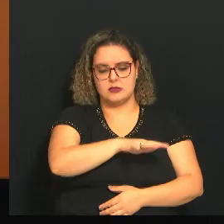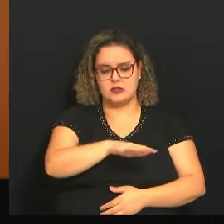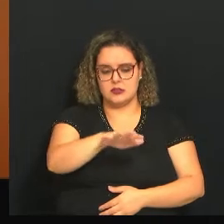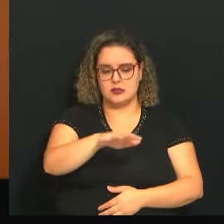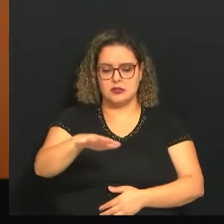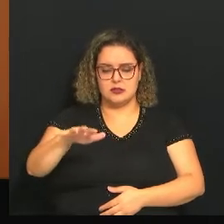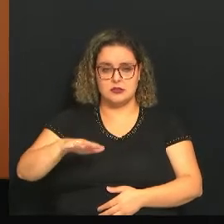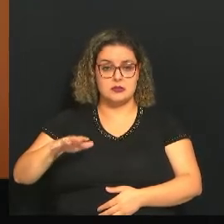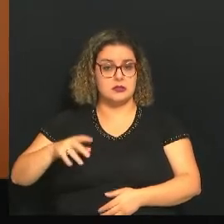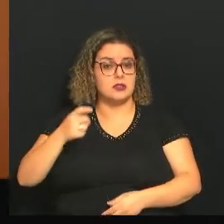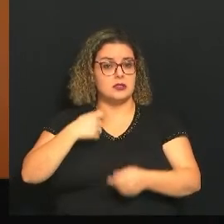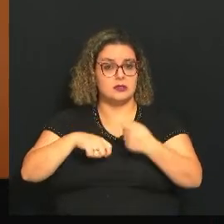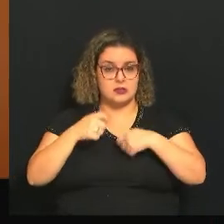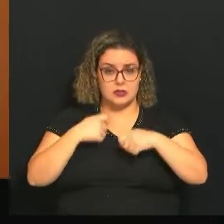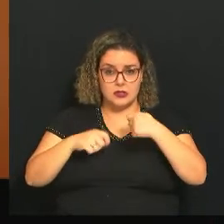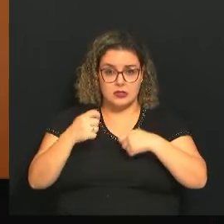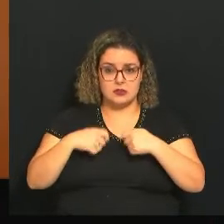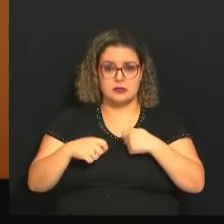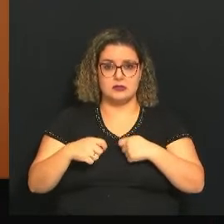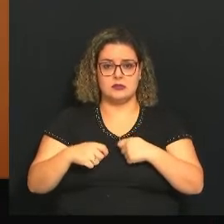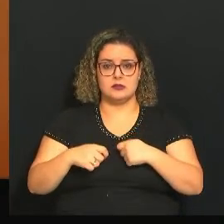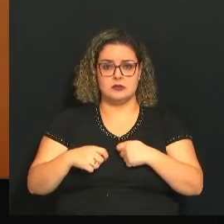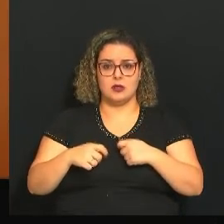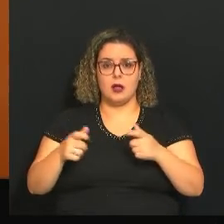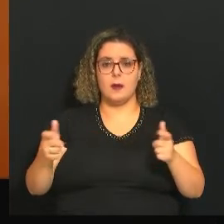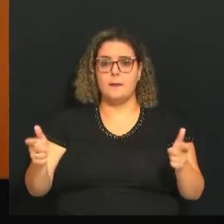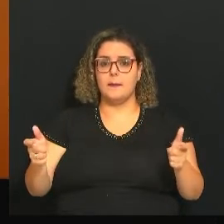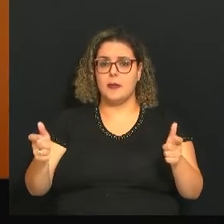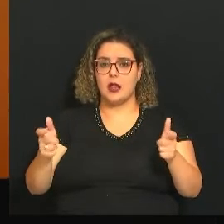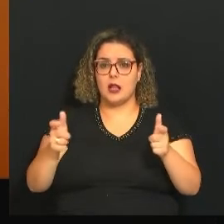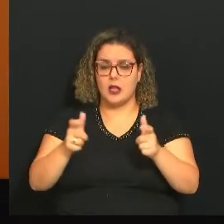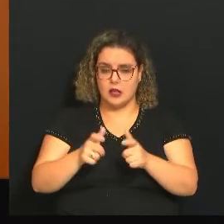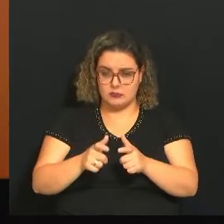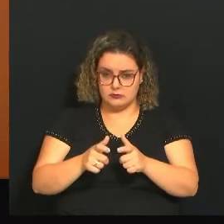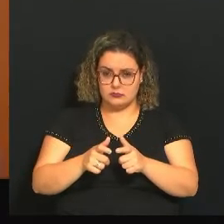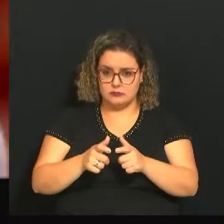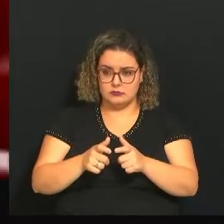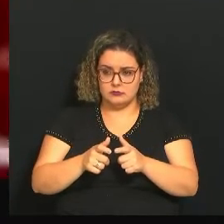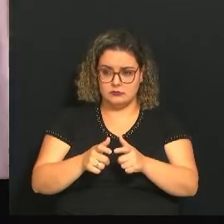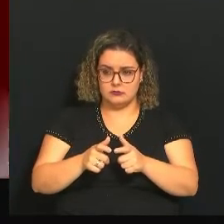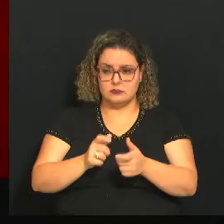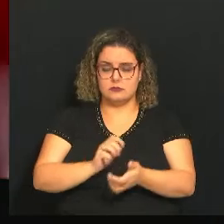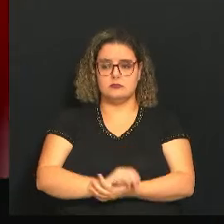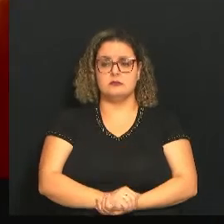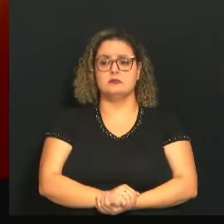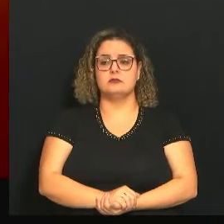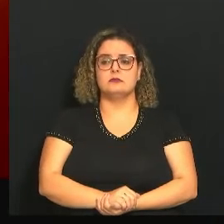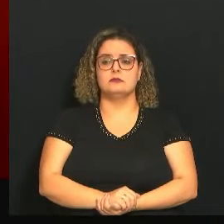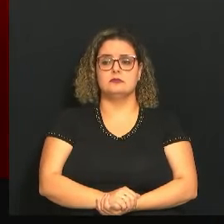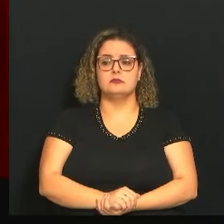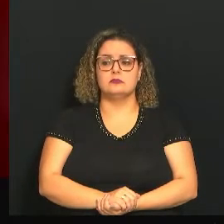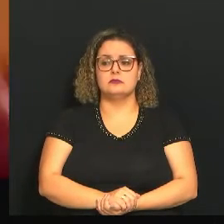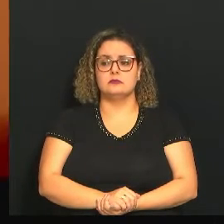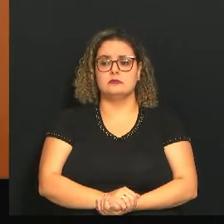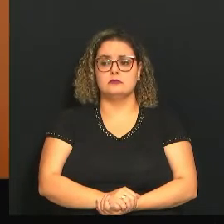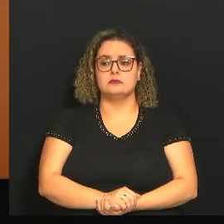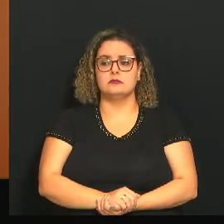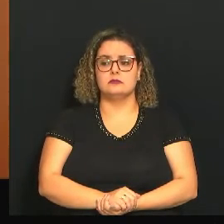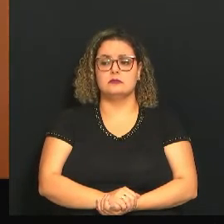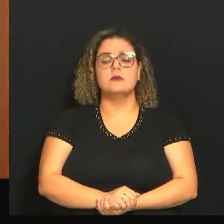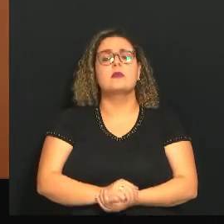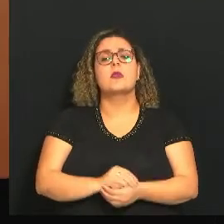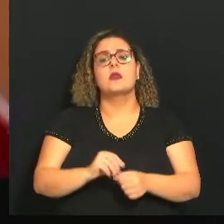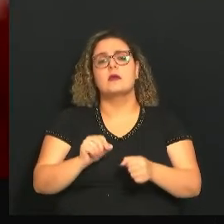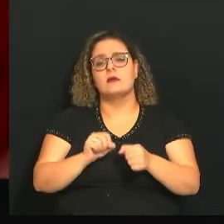que têm sido reduzidos, né? E voltar o Estado a fazer o